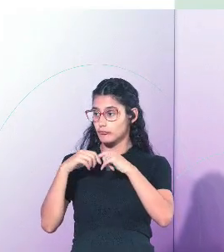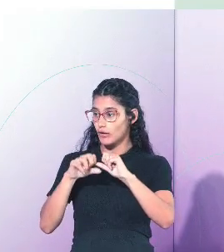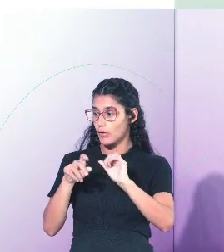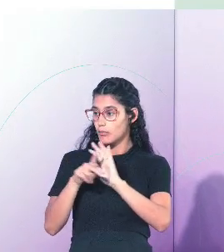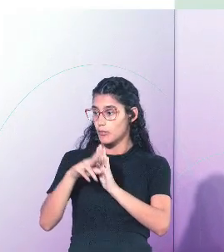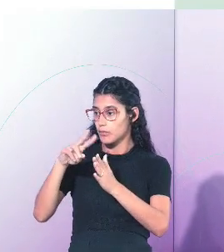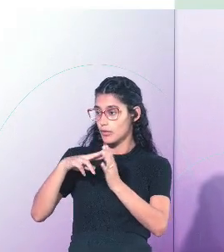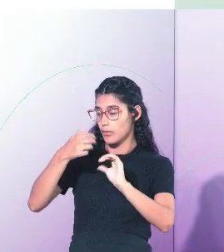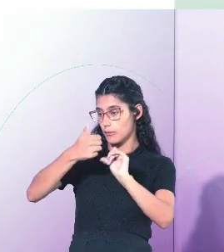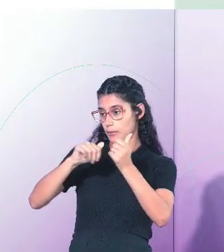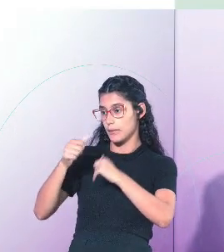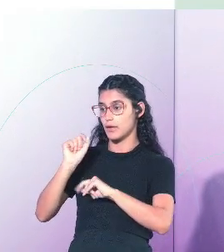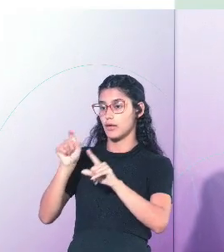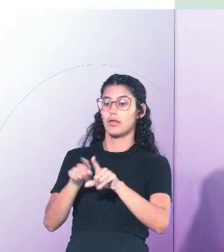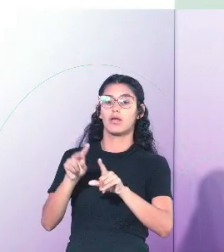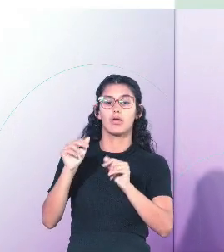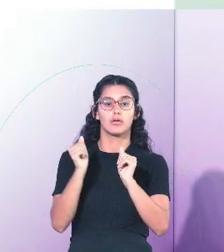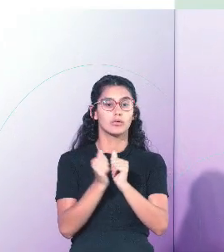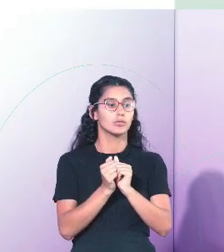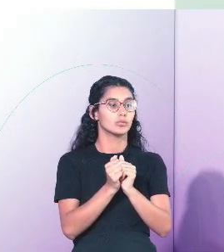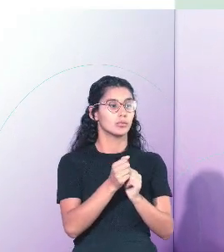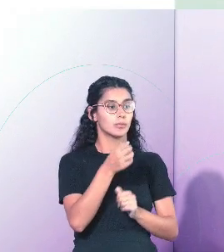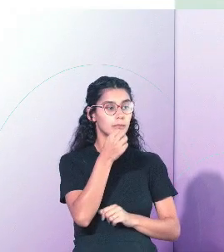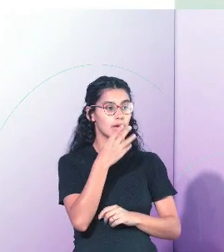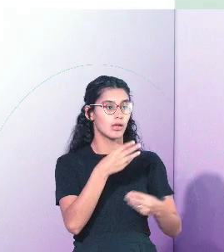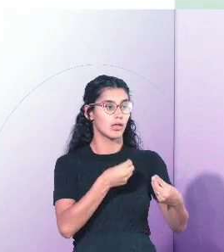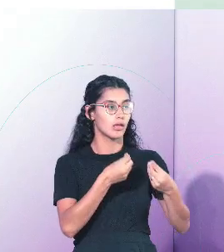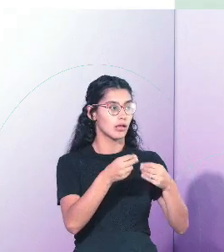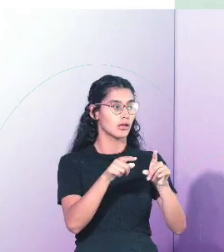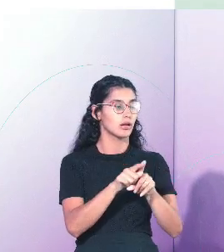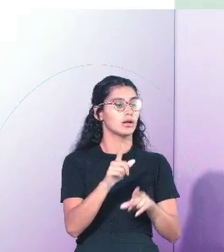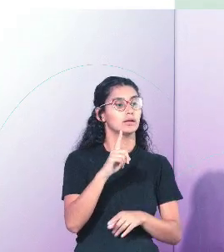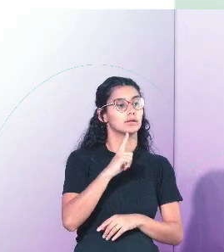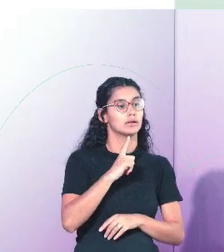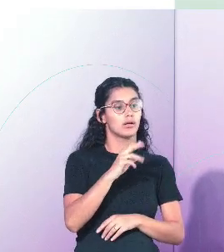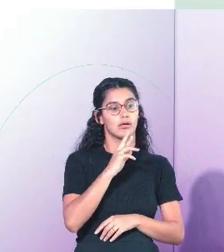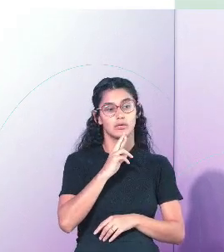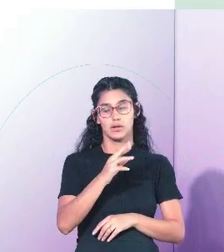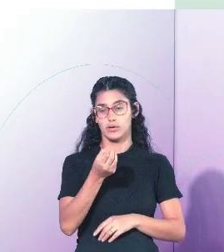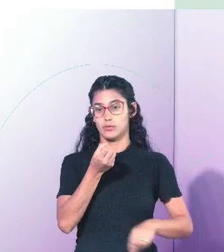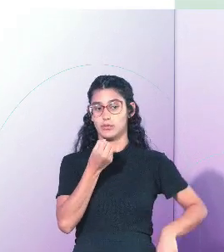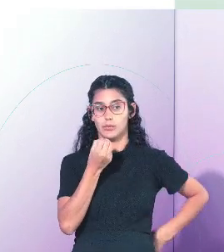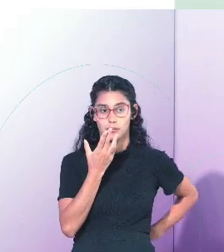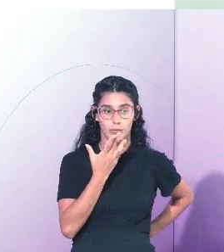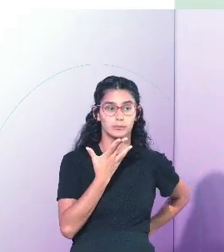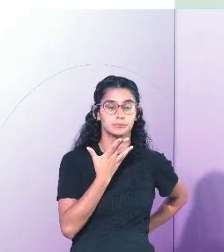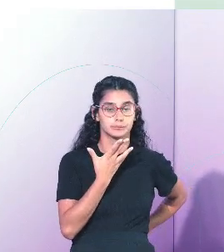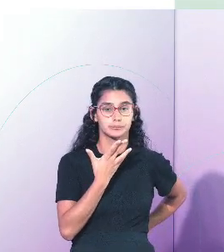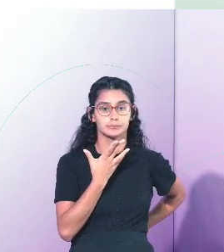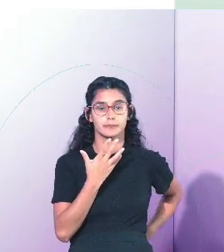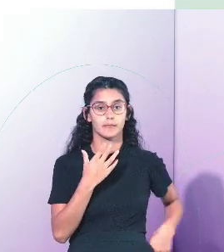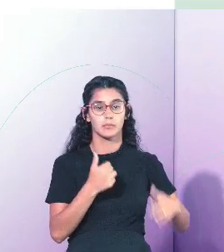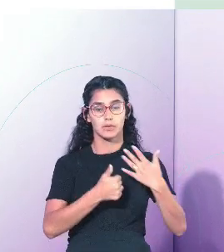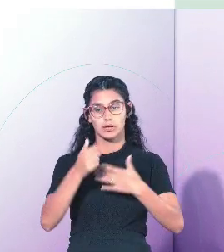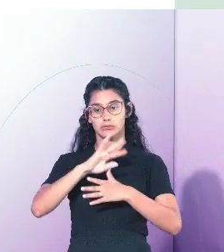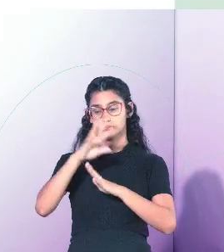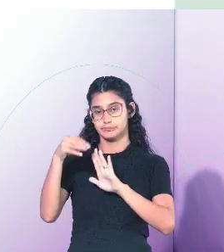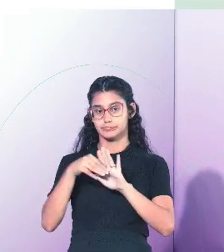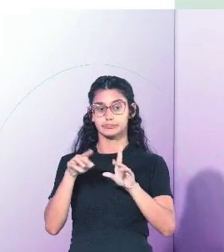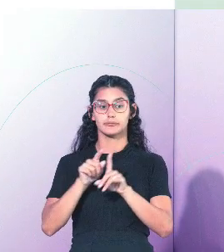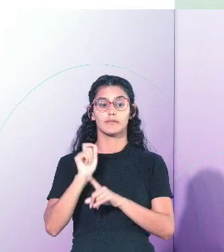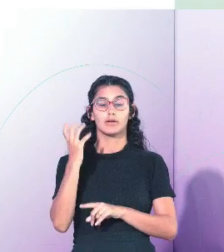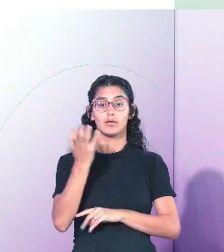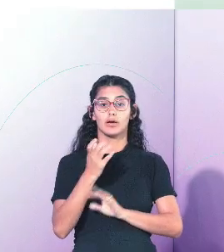dessa análise, que olha para custo e benefício, teria um resultado positivo de priorização e de incorporação. E o